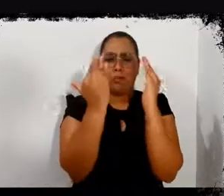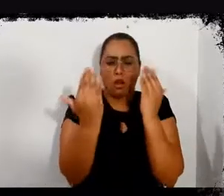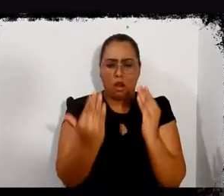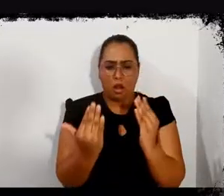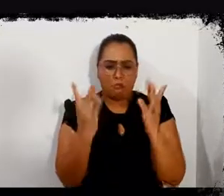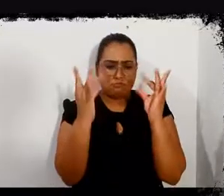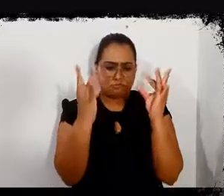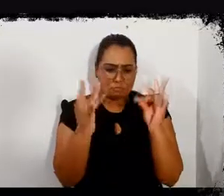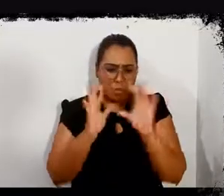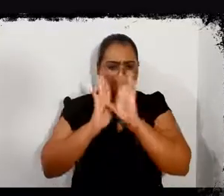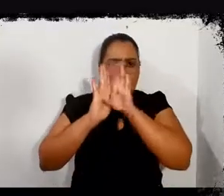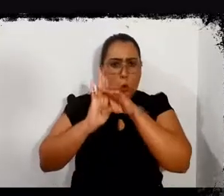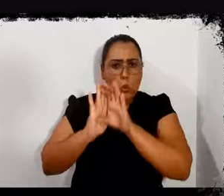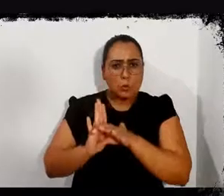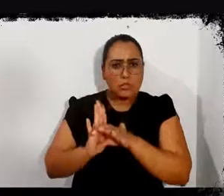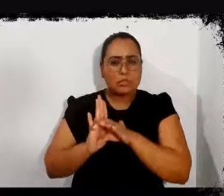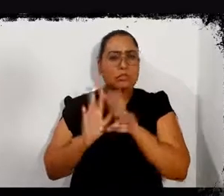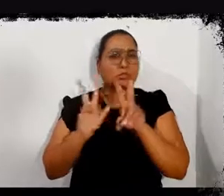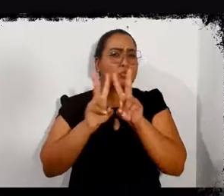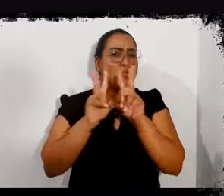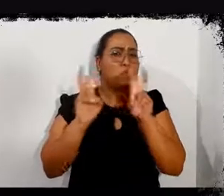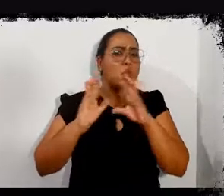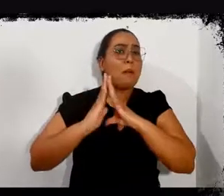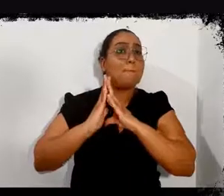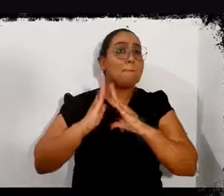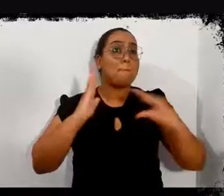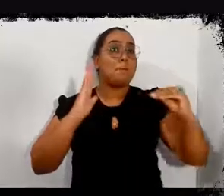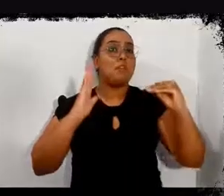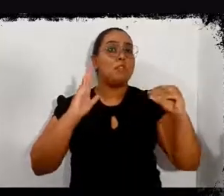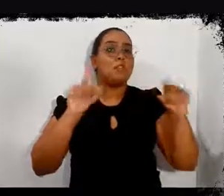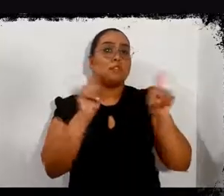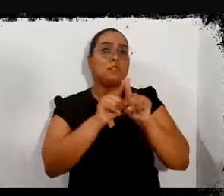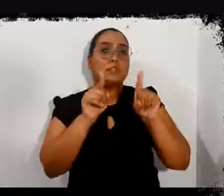da psique proposta por Freud.